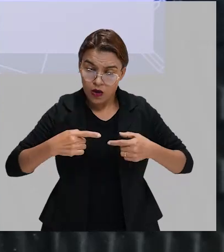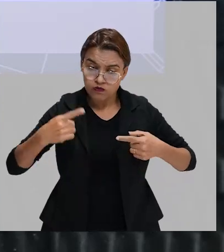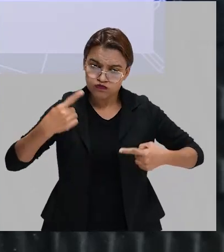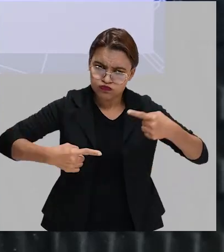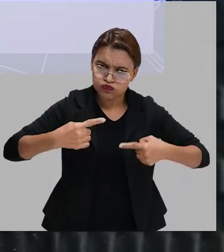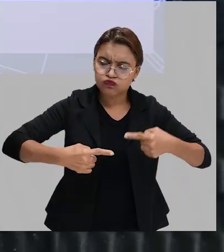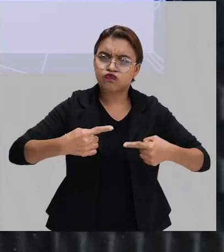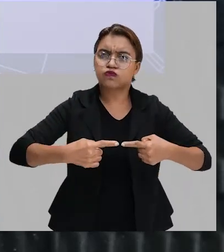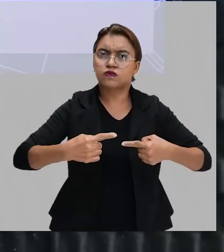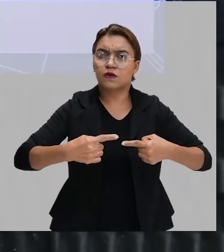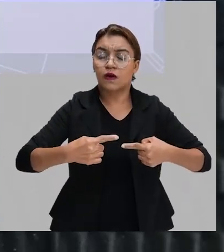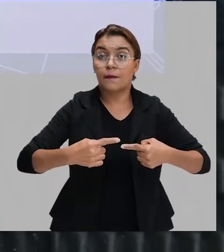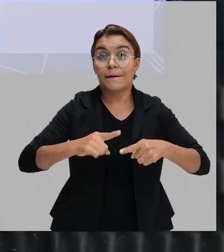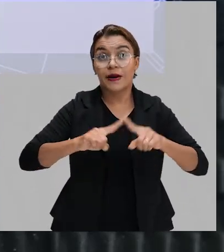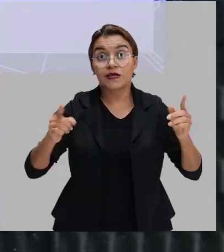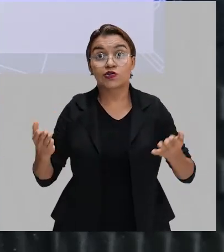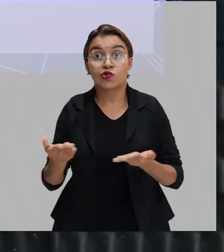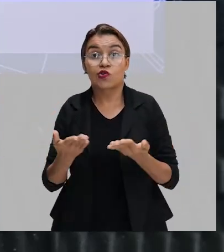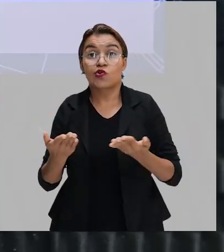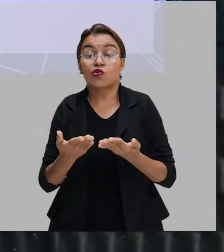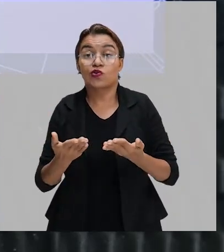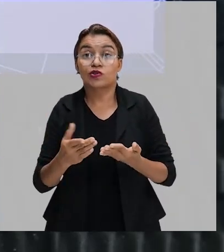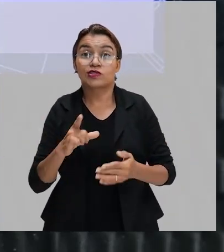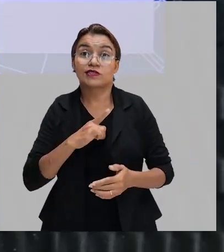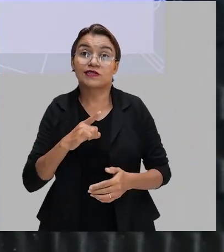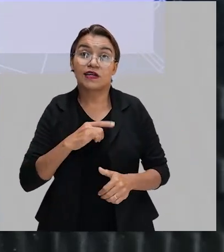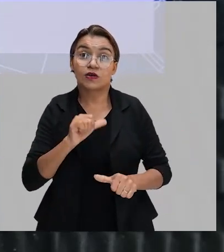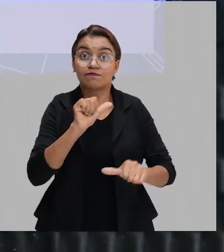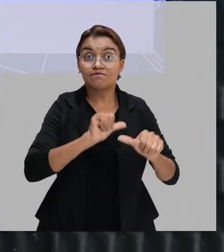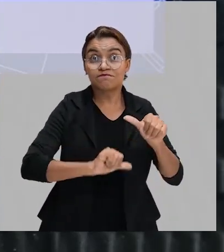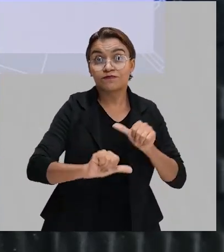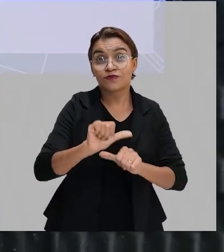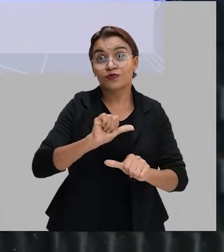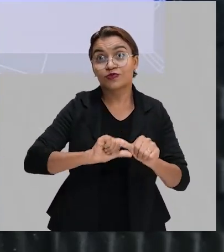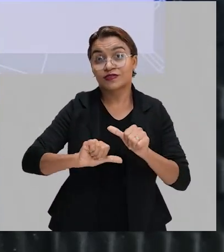hoje, na atualidade, ele sofreu essa questão que é da